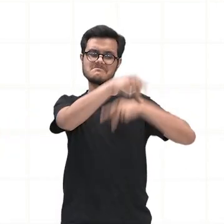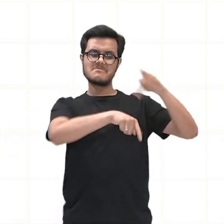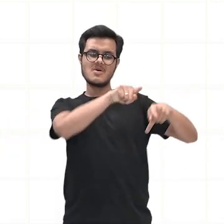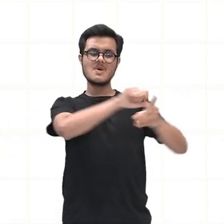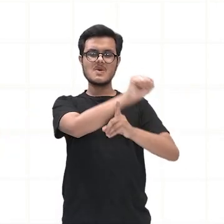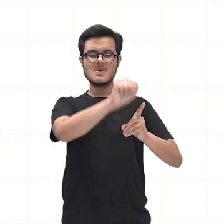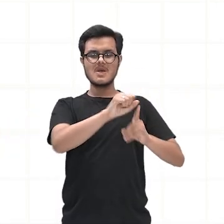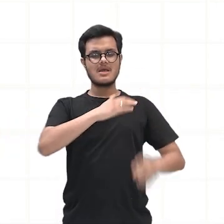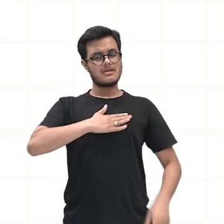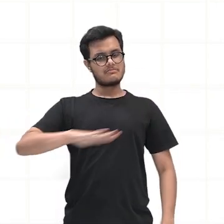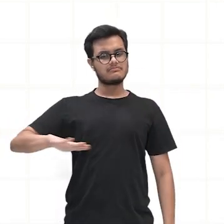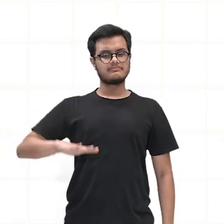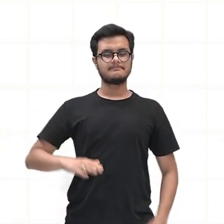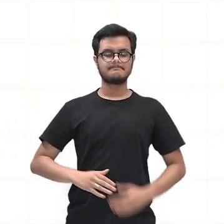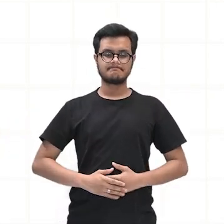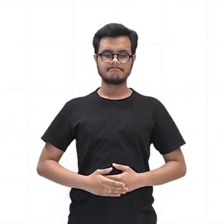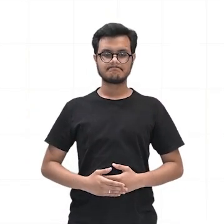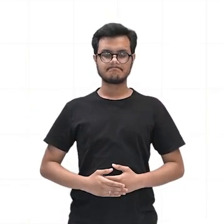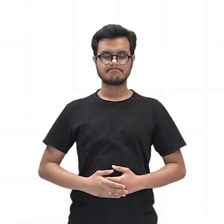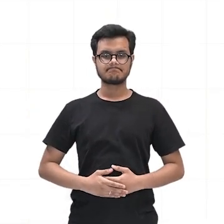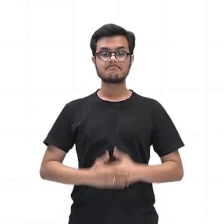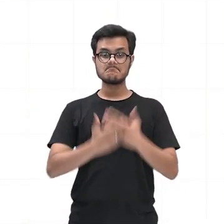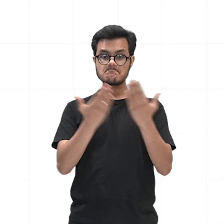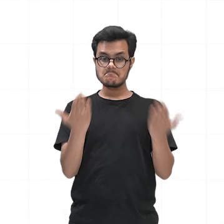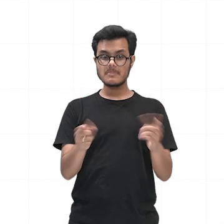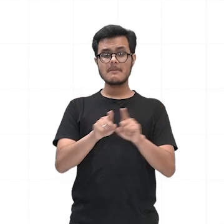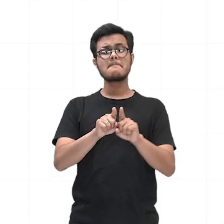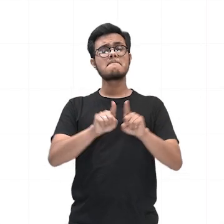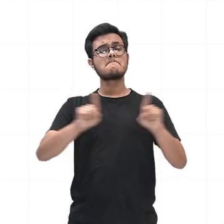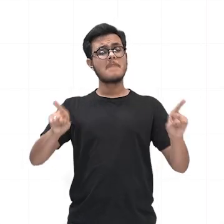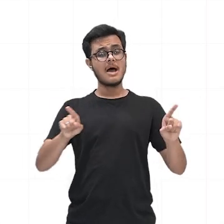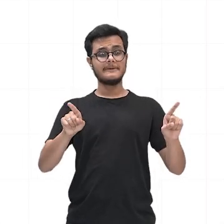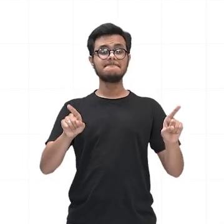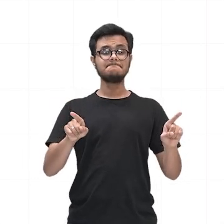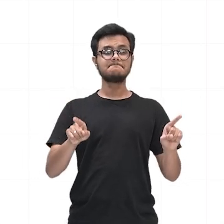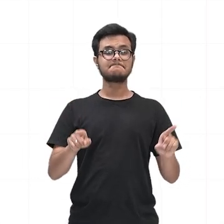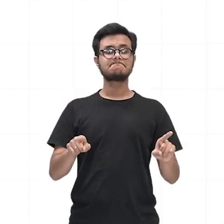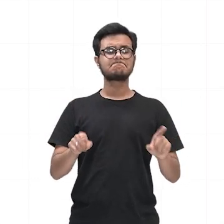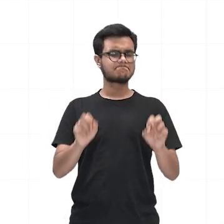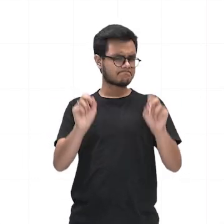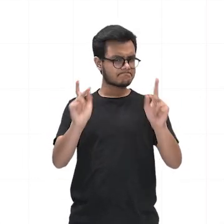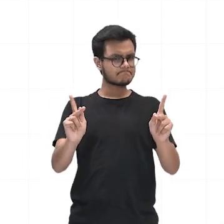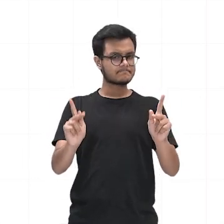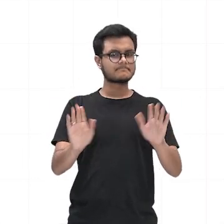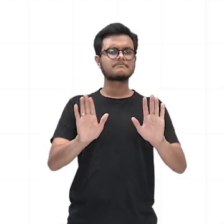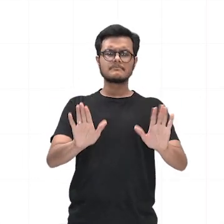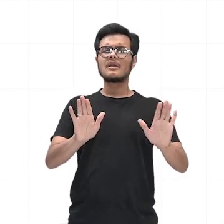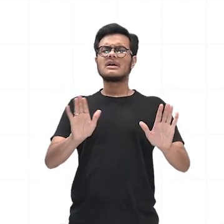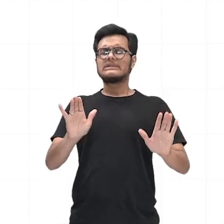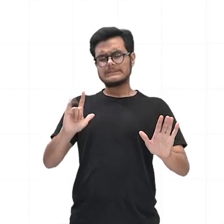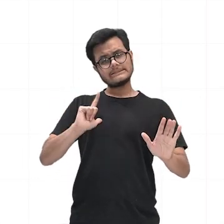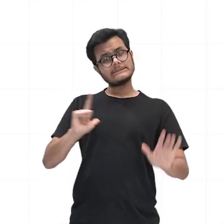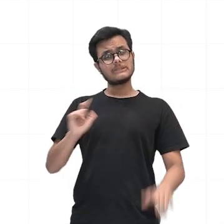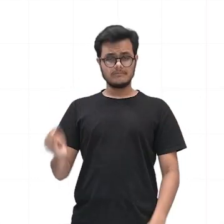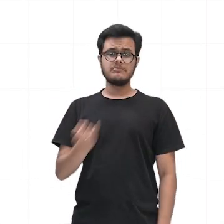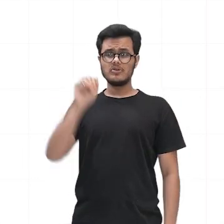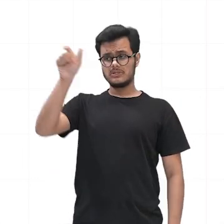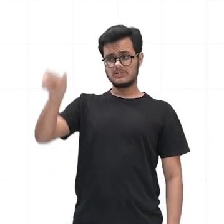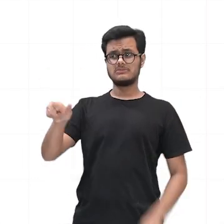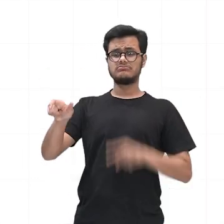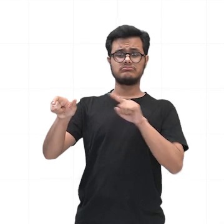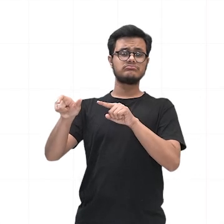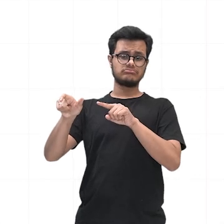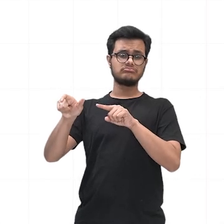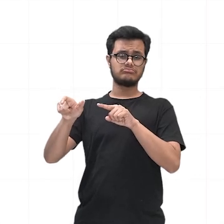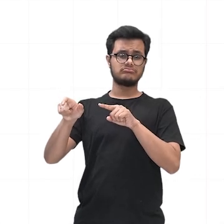certo? Continuando, olha só. Mas ele acabaria deixando um legado, né? Afinal de contas,